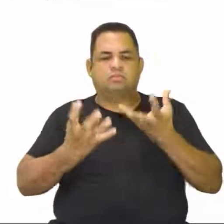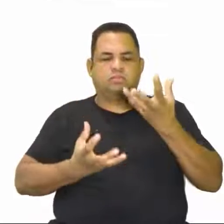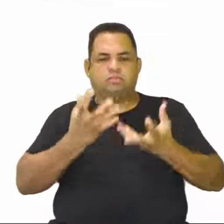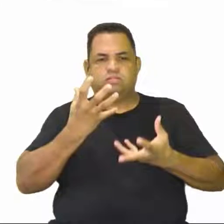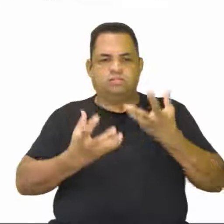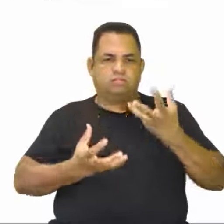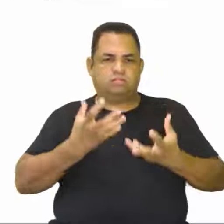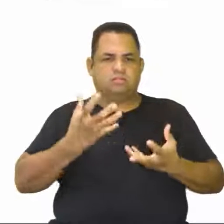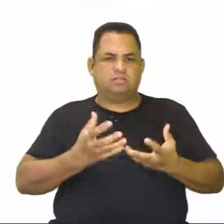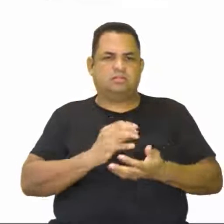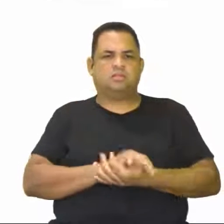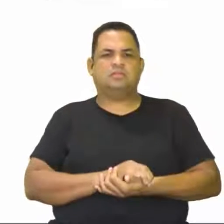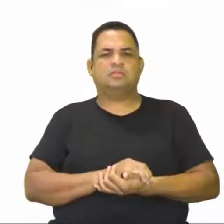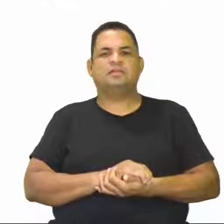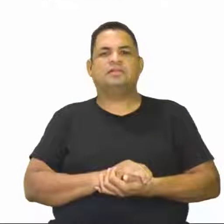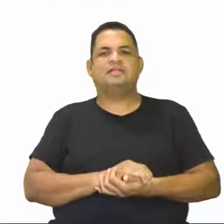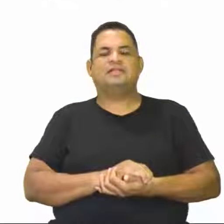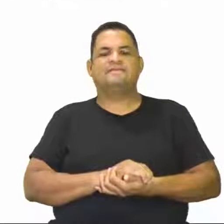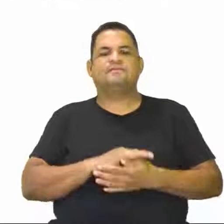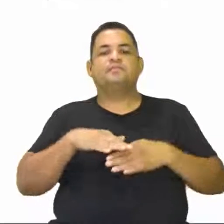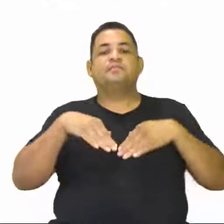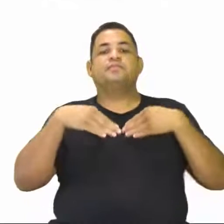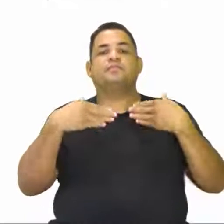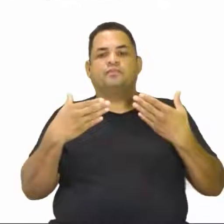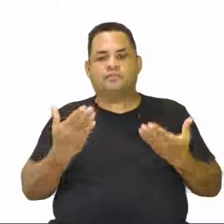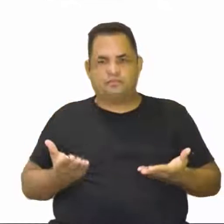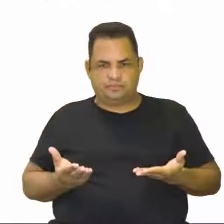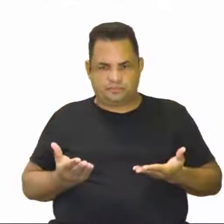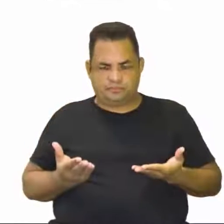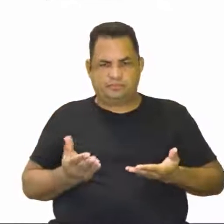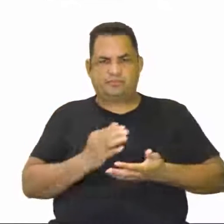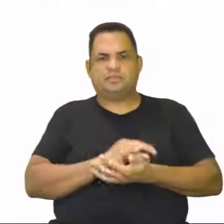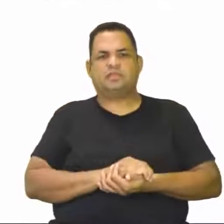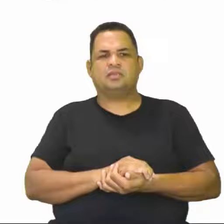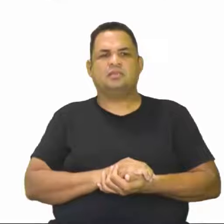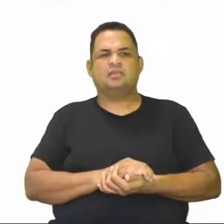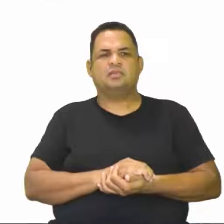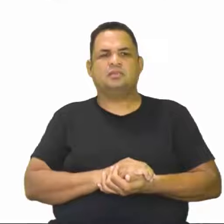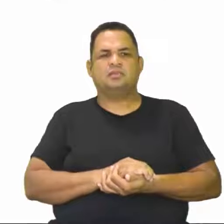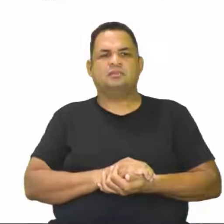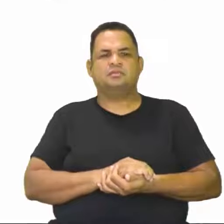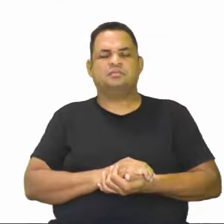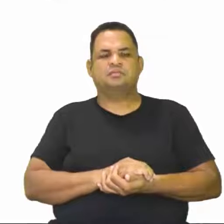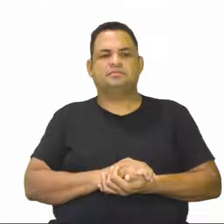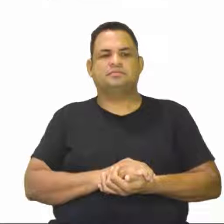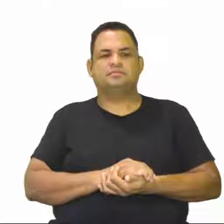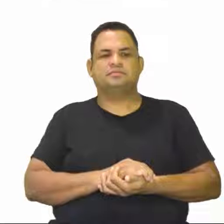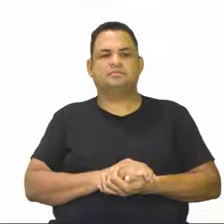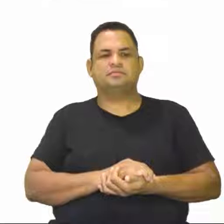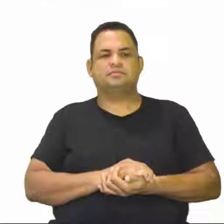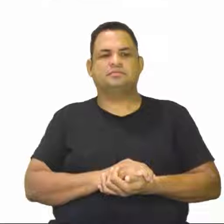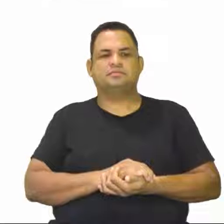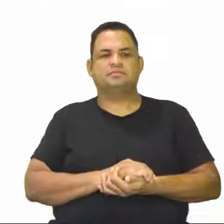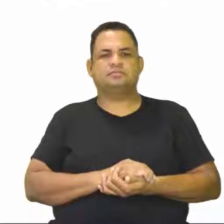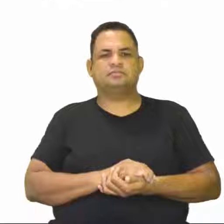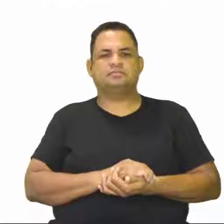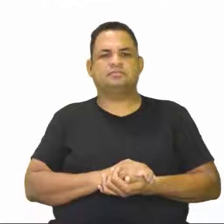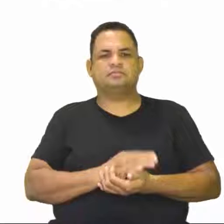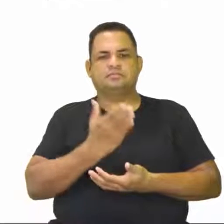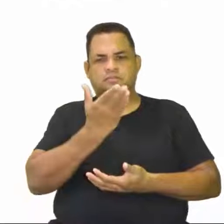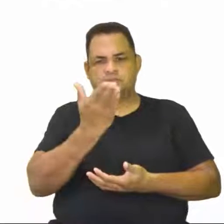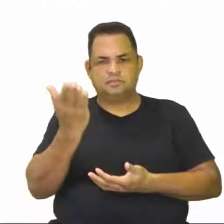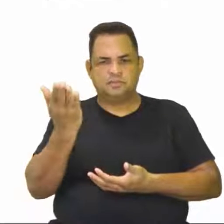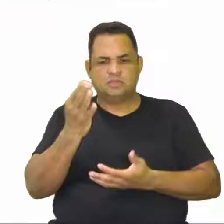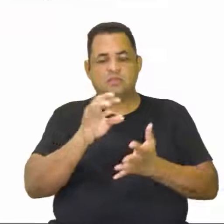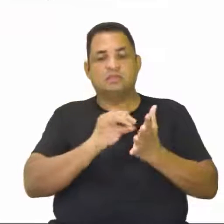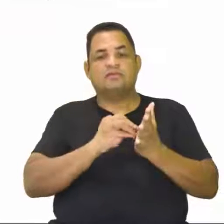iniciar a combustão. Quais são esses aí? Aí vem esse textinho aqui, ó, para a gente completar essas